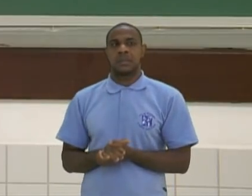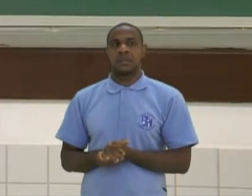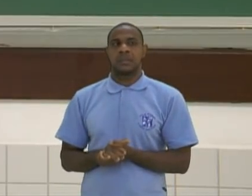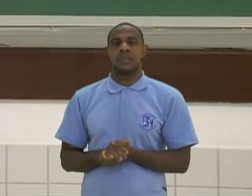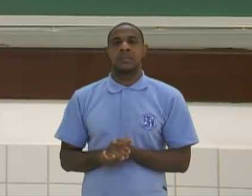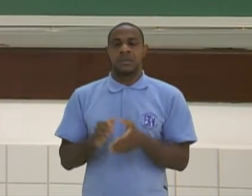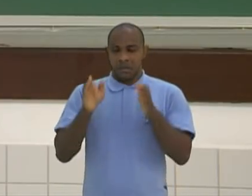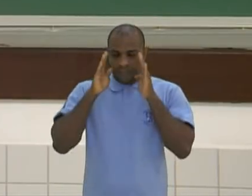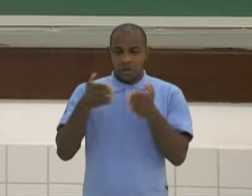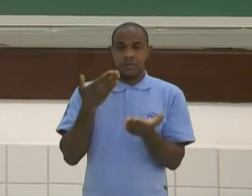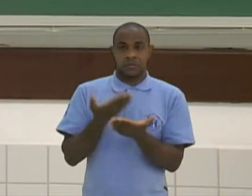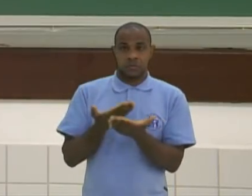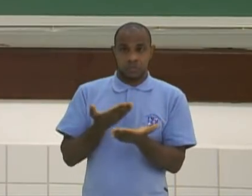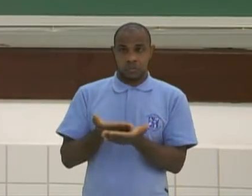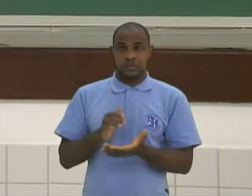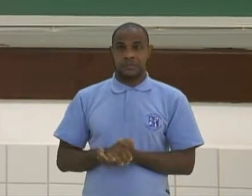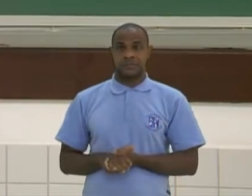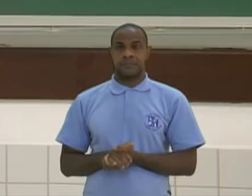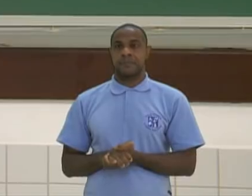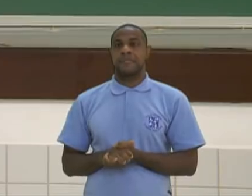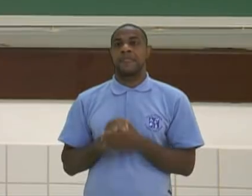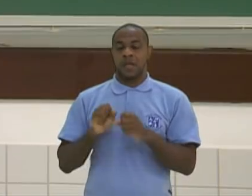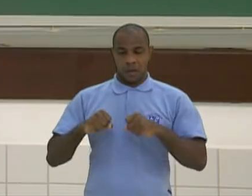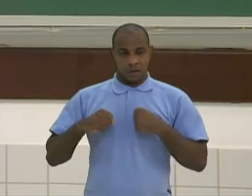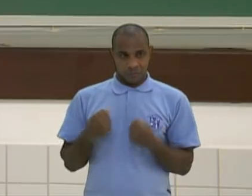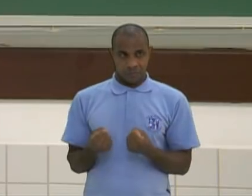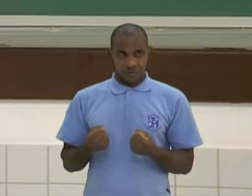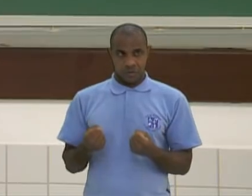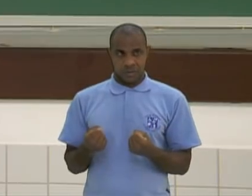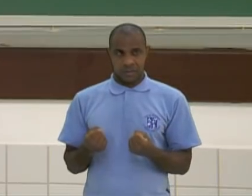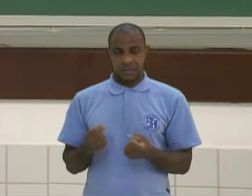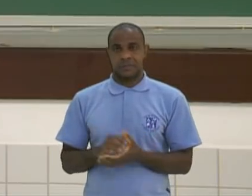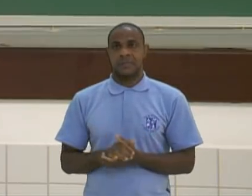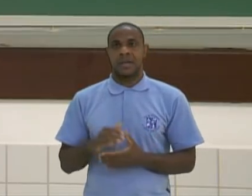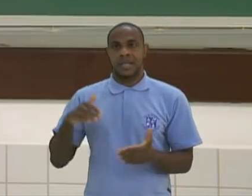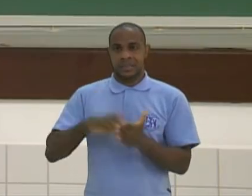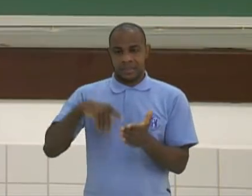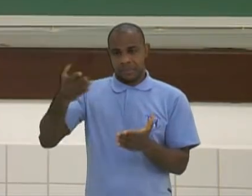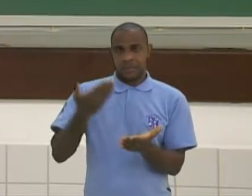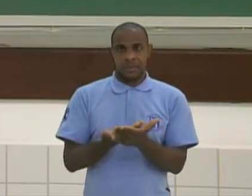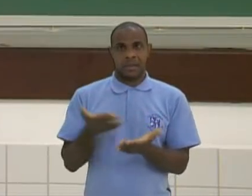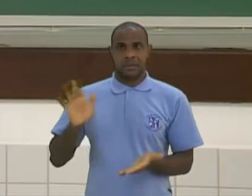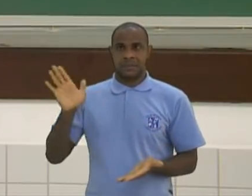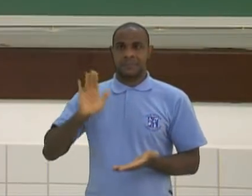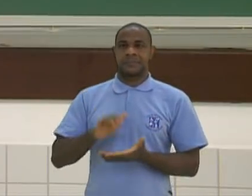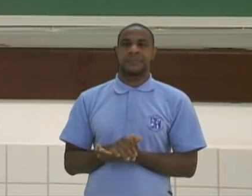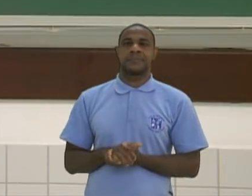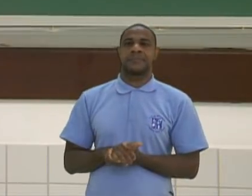Foco nos estudos, galerinha. Força. Um pouquinho de fé não faz mal a ninguém. Até a próxima. Valeu!